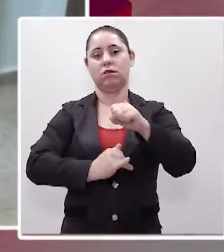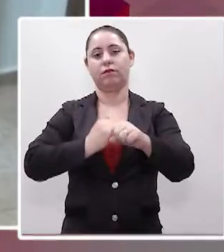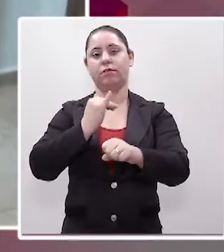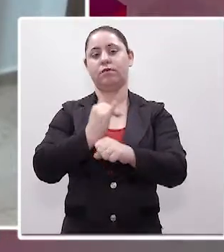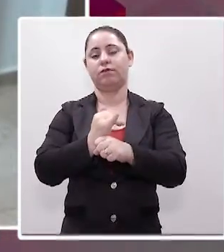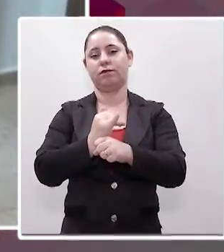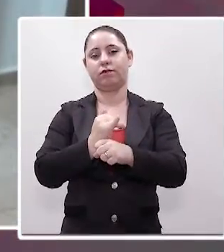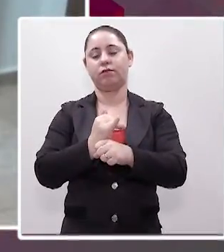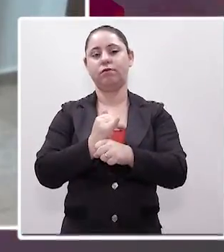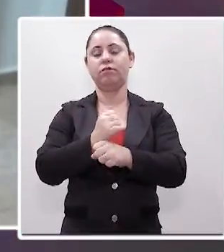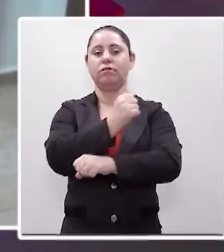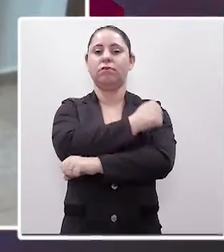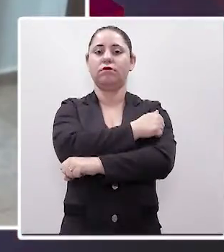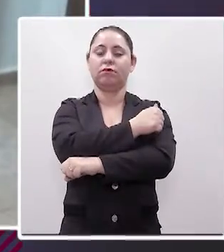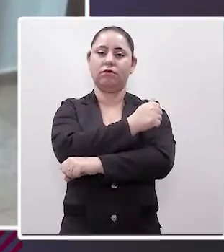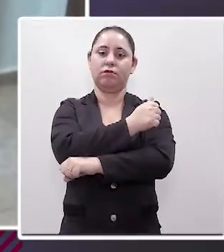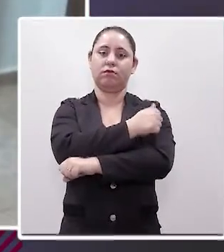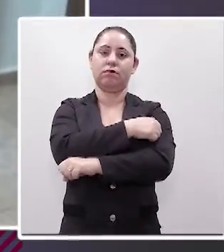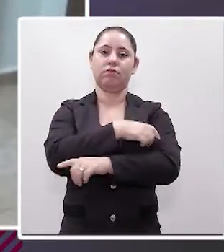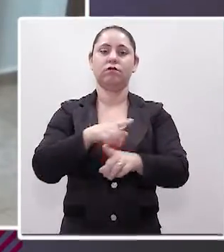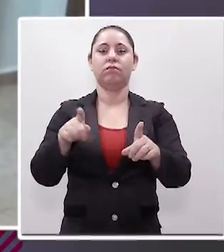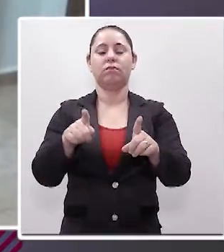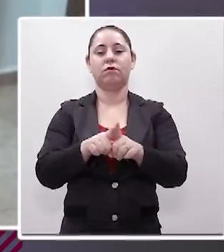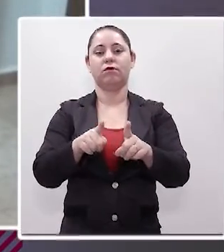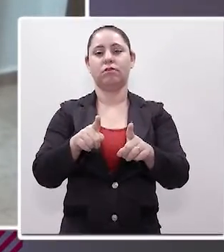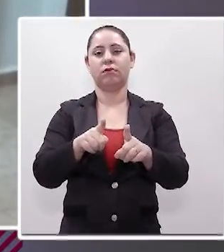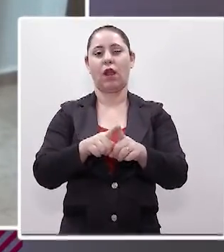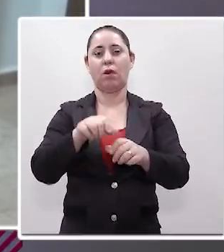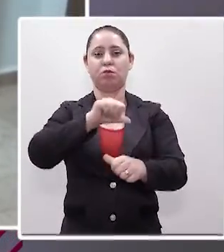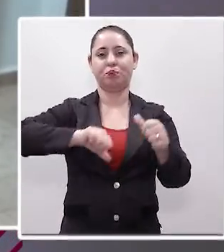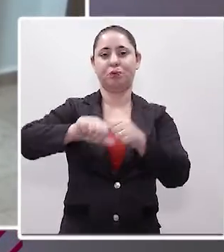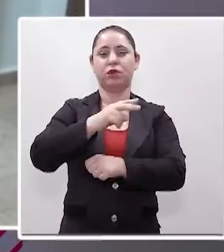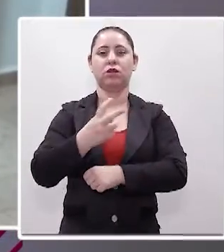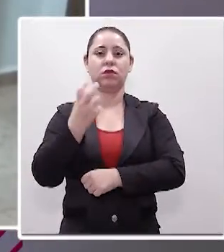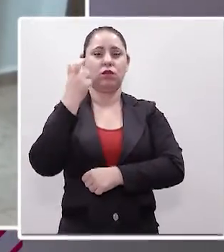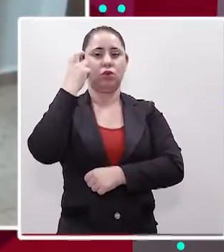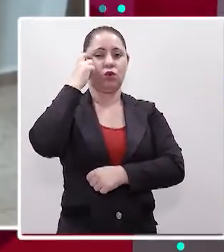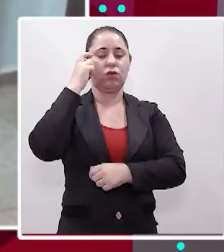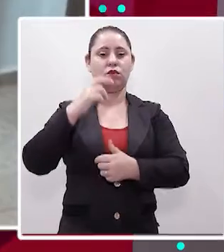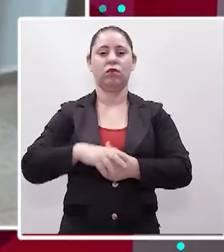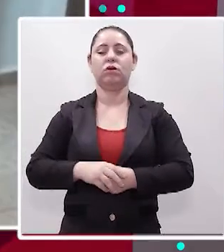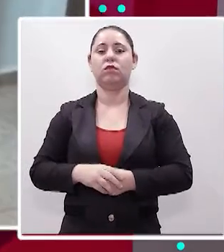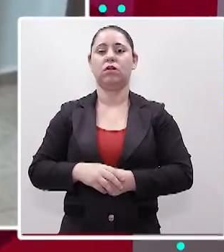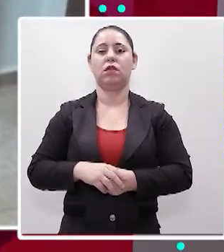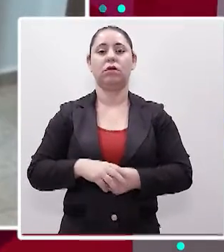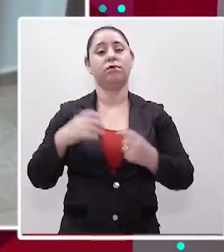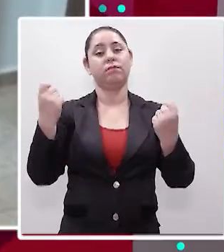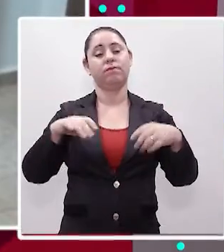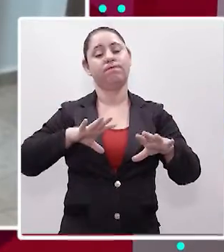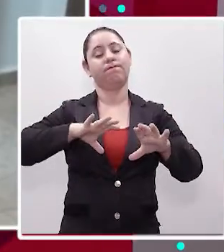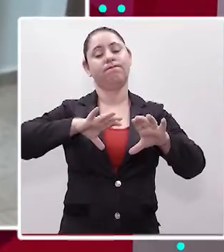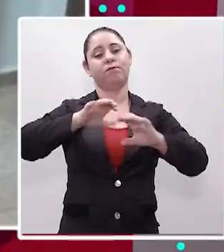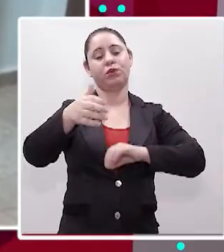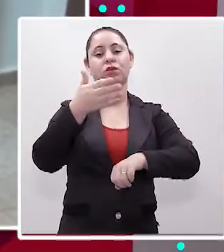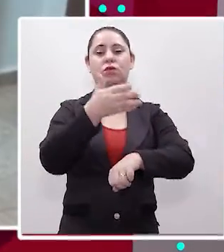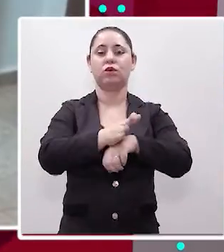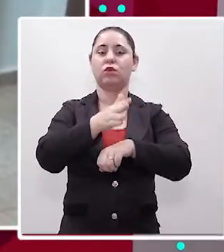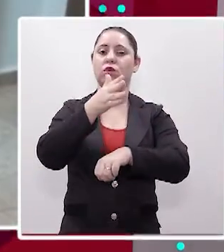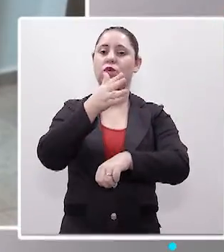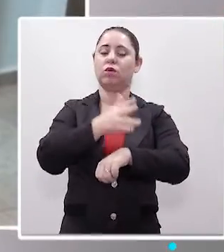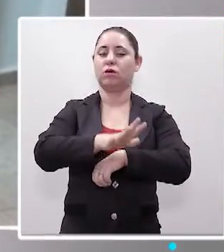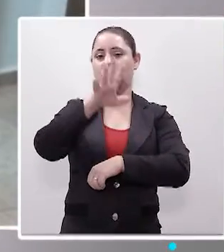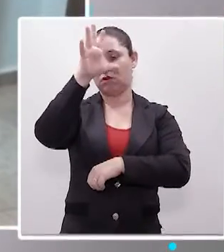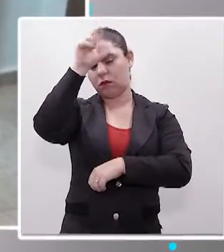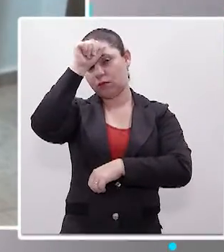universalizar o acesso à internet, né, para os estudantes. E essa mudança cultural, ela leva tempo, ela requer formação,